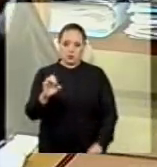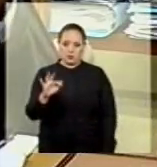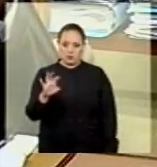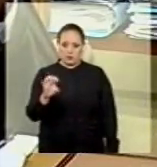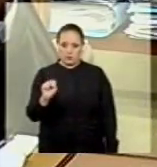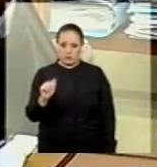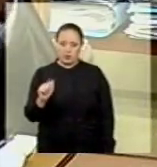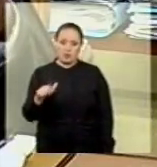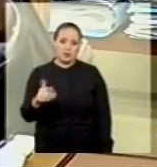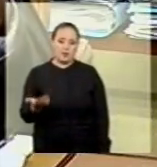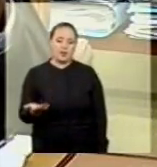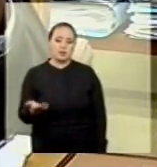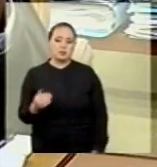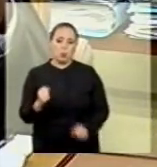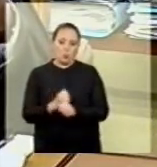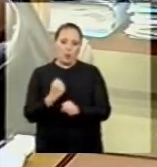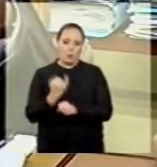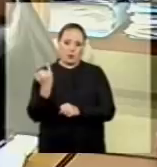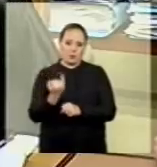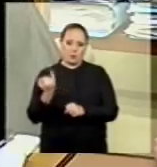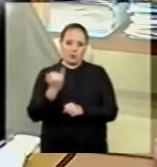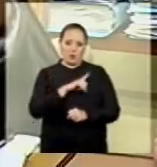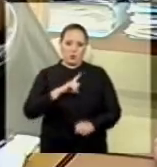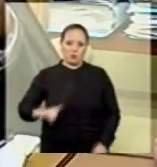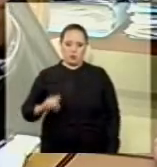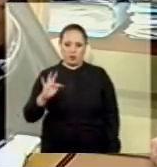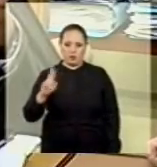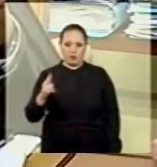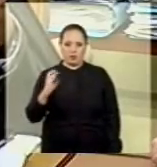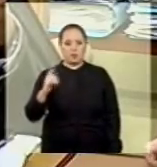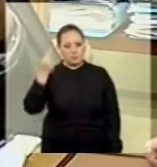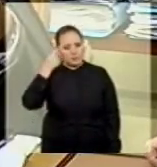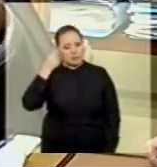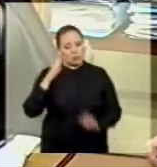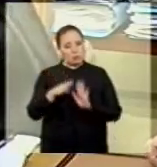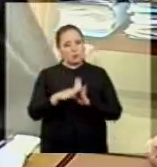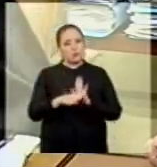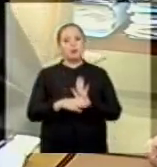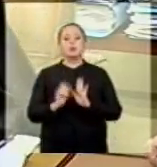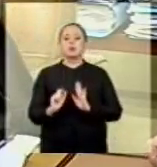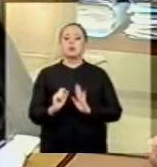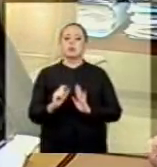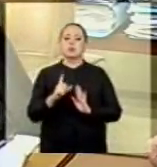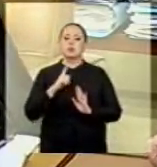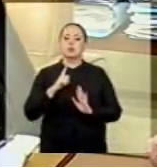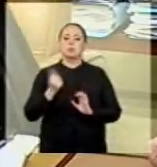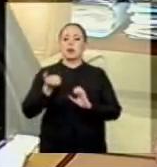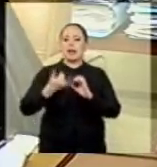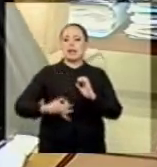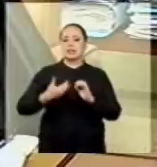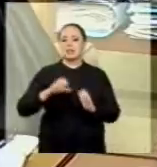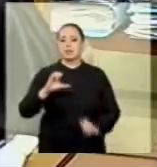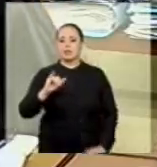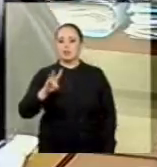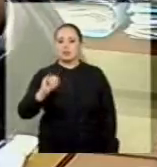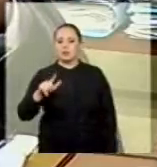Que era uma obra importante do governo Fernando Henrique Cardoso, pensaram no seu programa, de dar um caráter civil